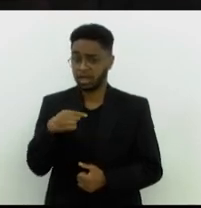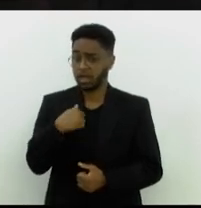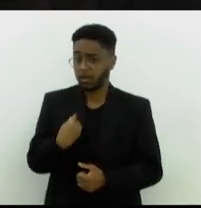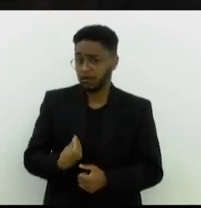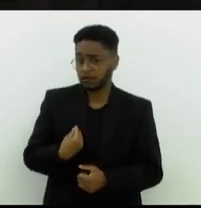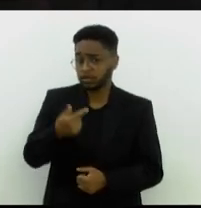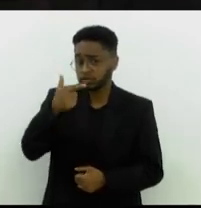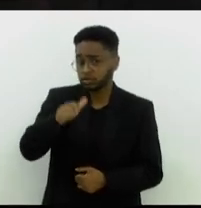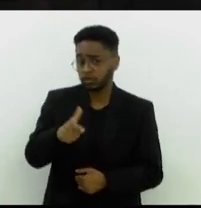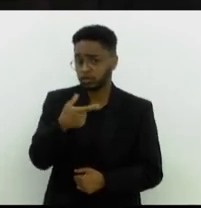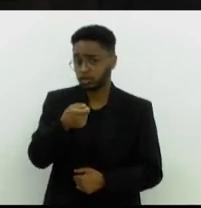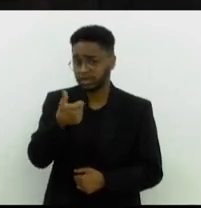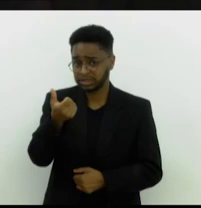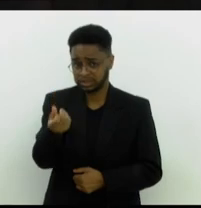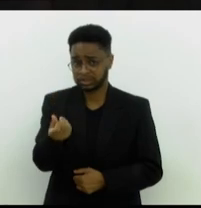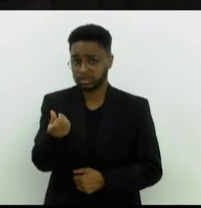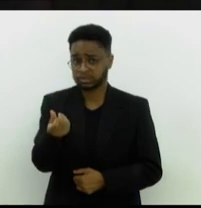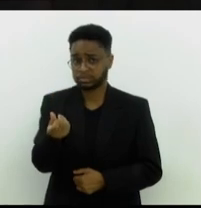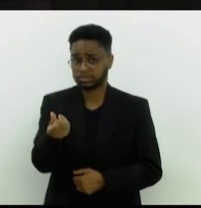2016, deputado Ratinho,